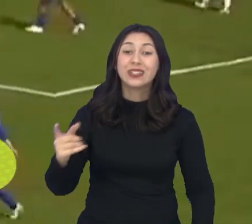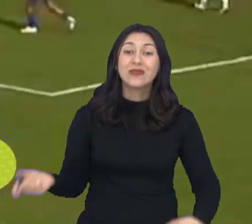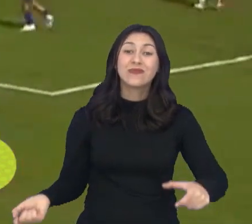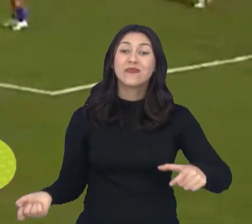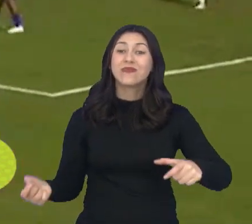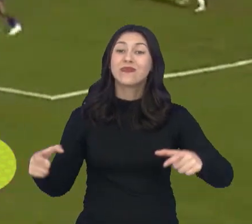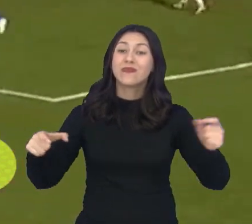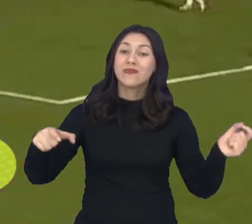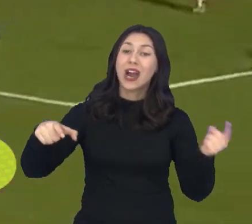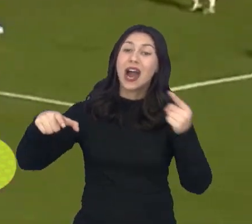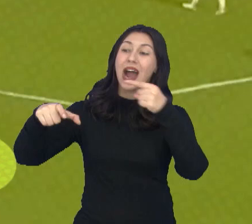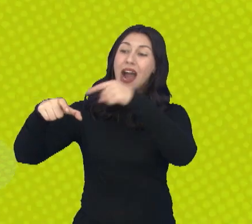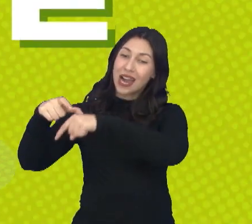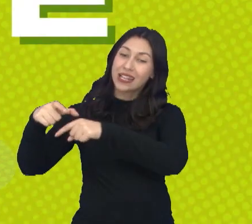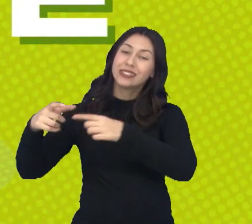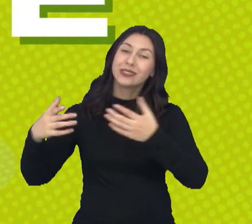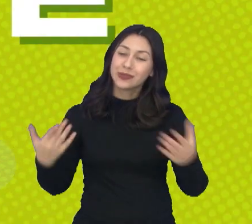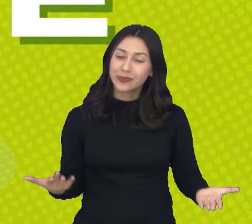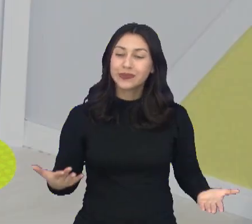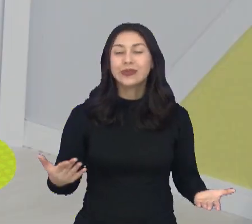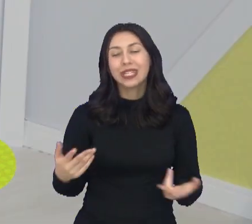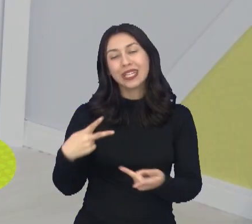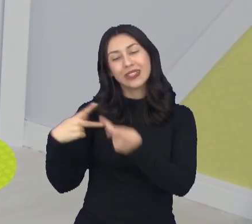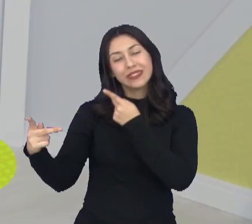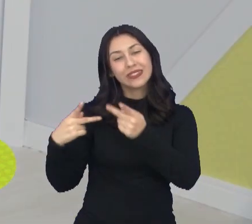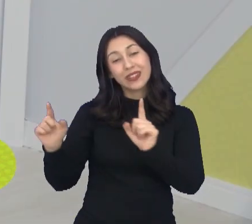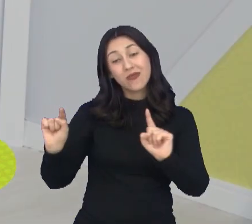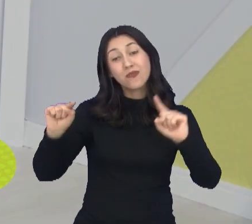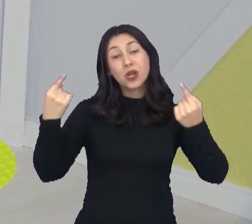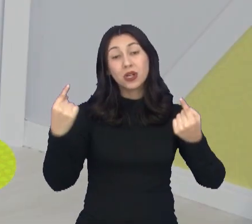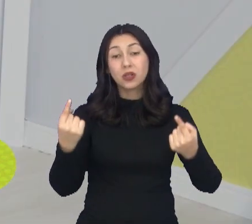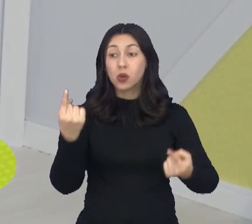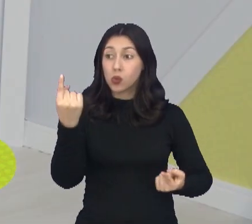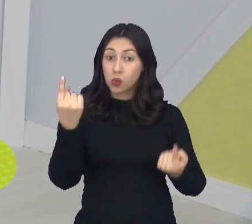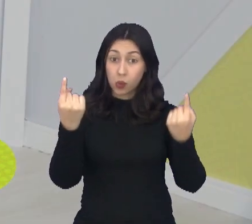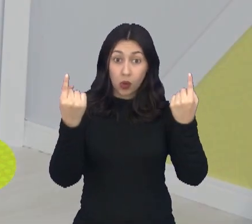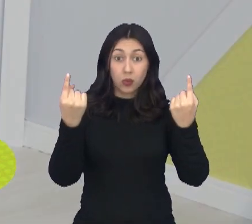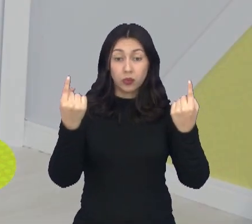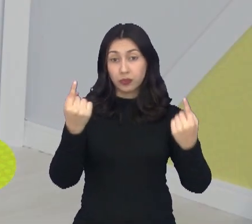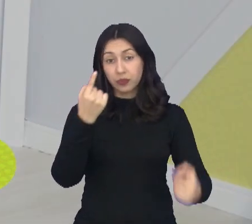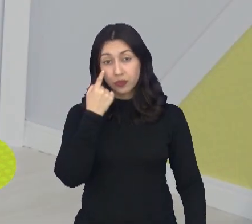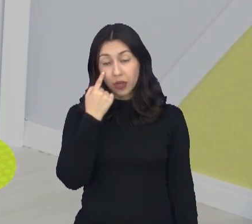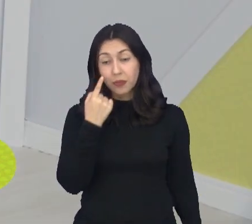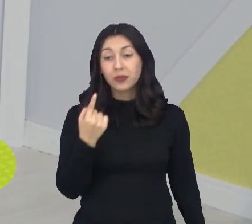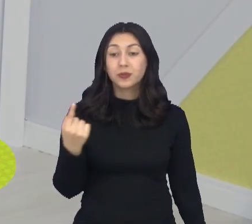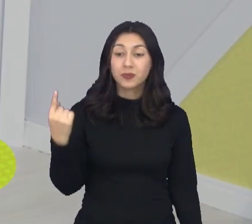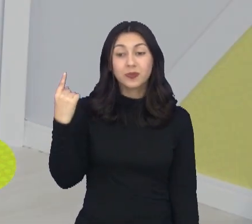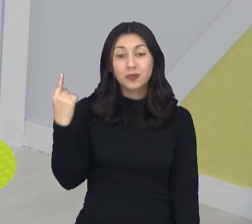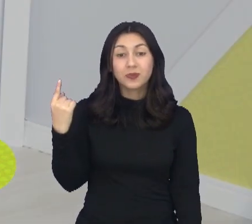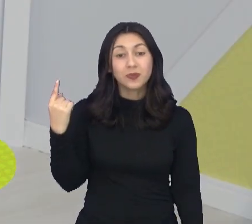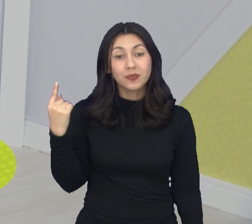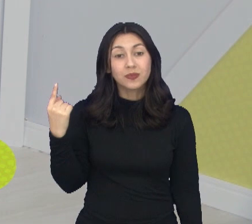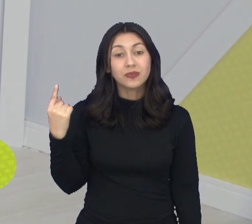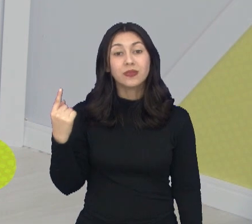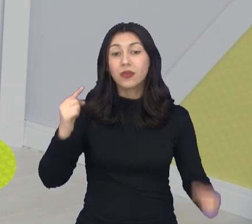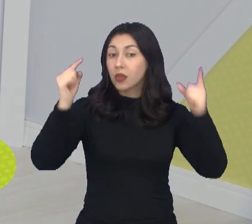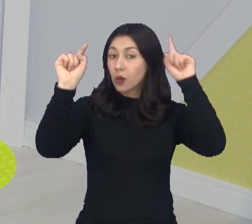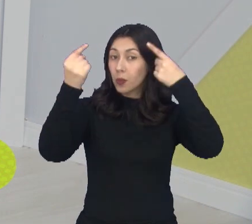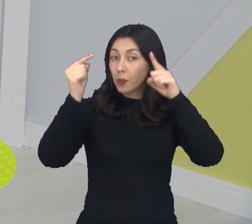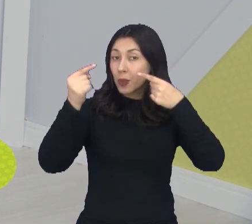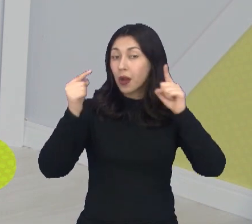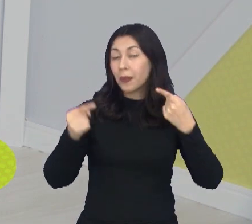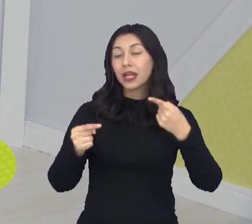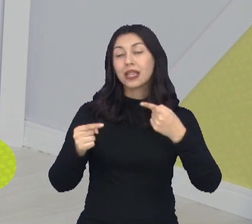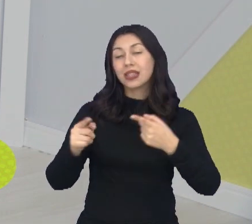gol. Tá aí o empate da equipe do São José. O jogo terminou 1-1. Vamos dar uma olhadinha aqui, meu caro Matheus. Coloca aí os jogos que restam pro